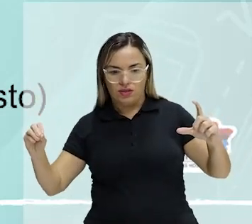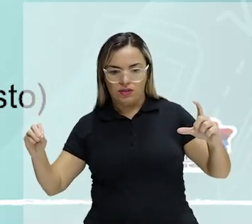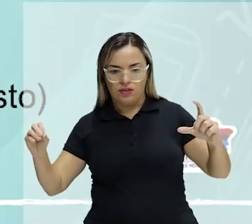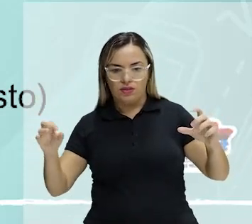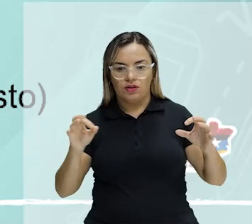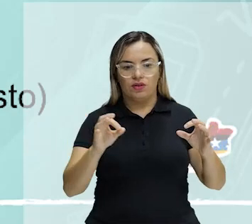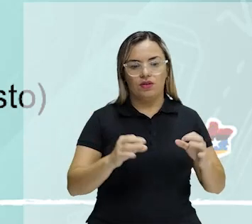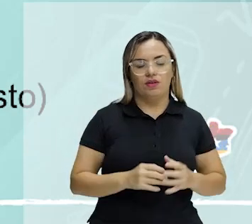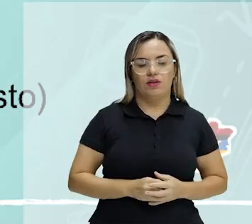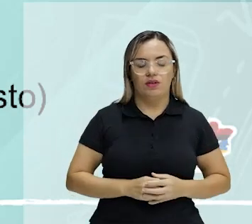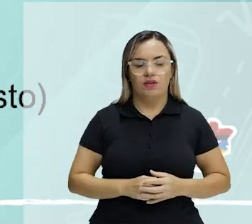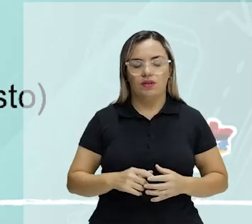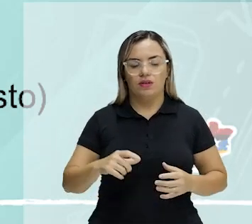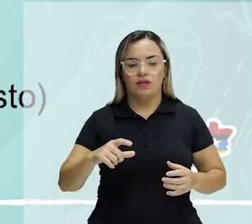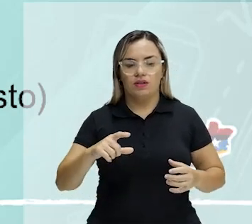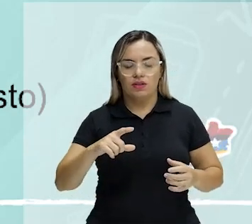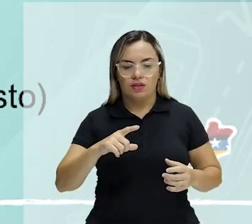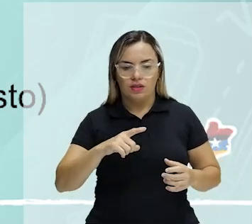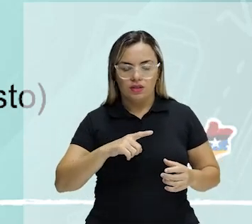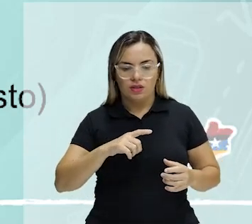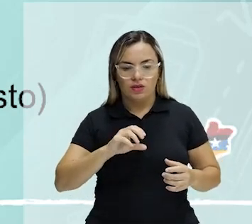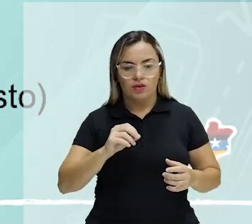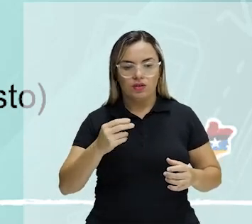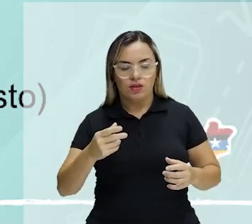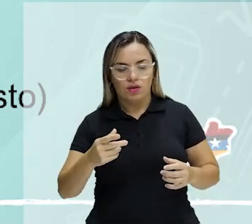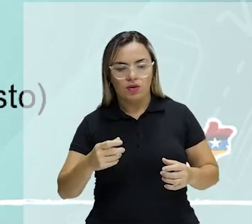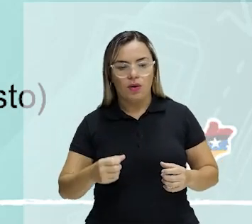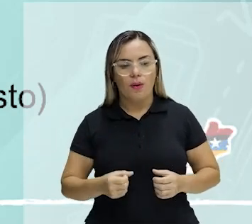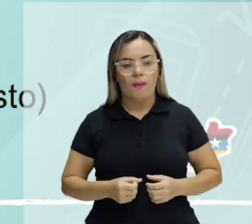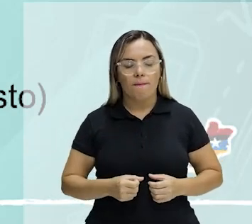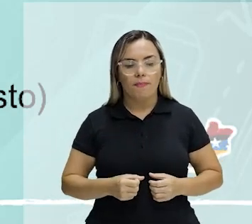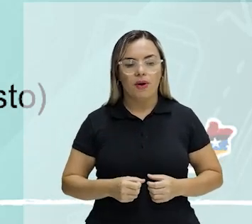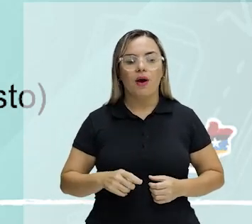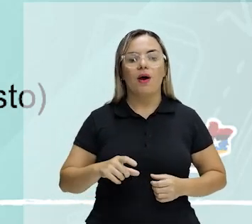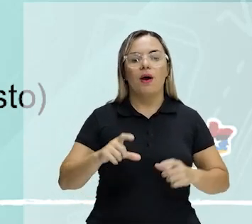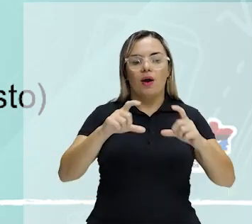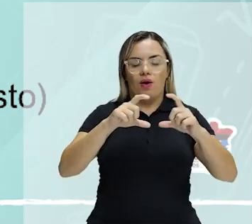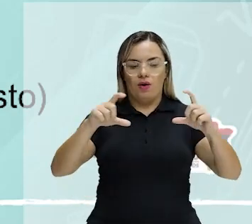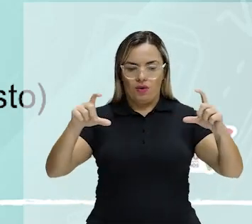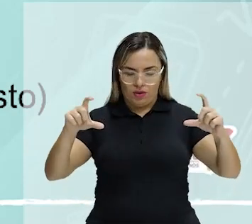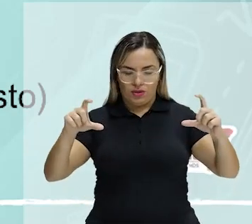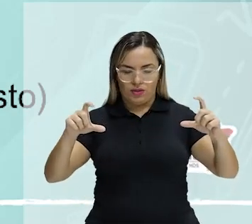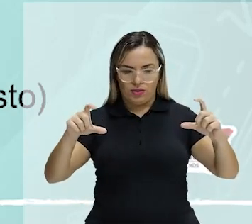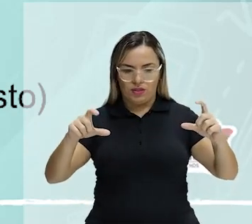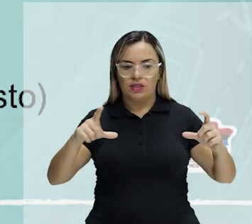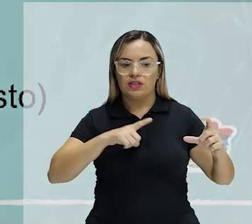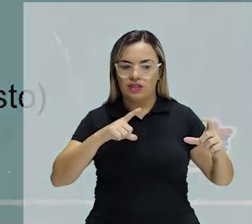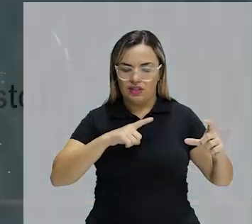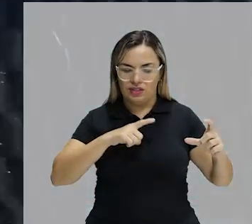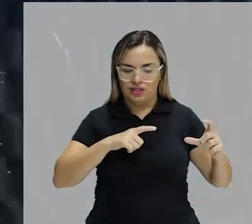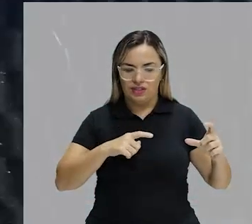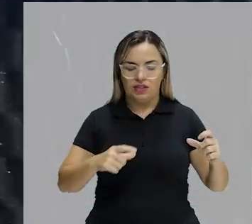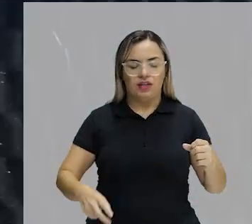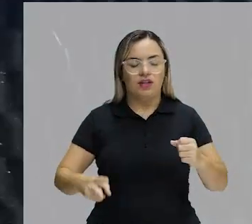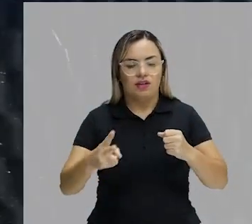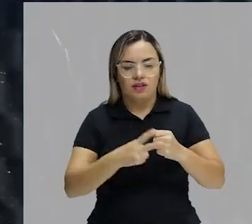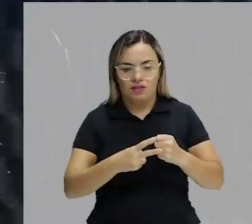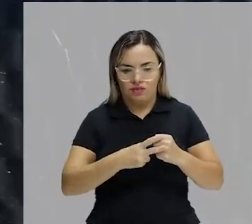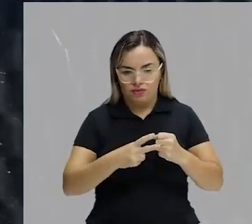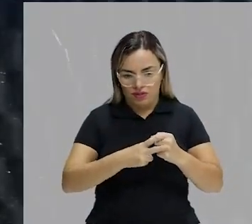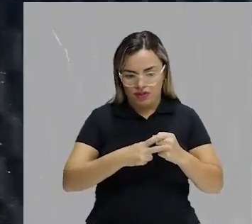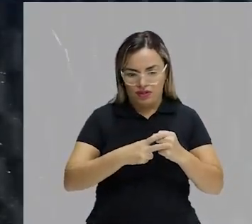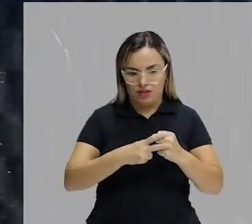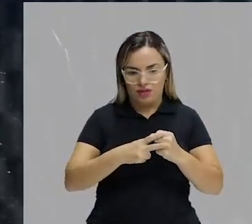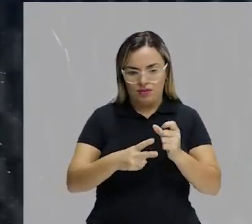frase pode ou não ter verbo. Já a oração tem que ter verbo. Então, a oração é todo enunciado que se organiza ao redor de um verbo ou de uma